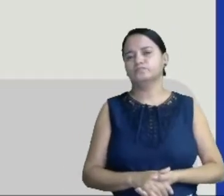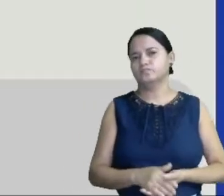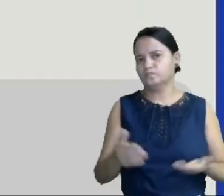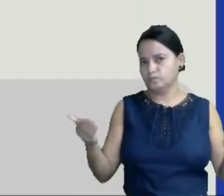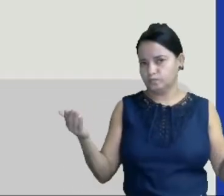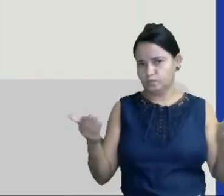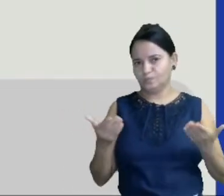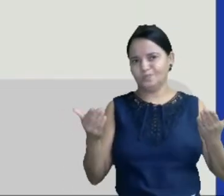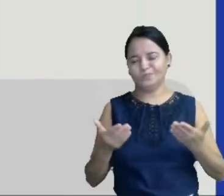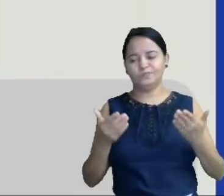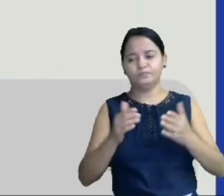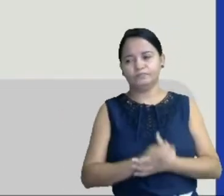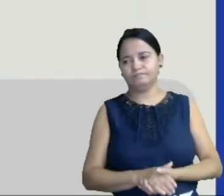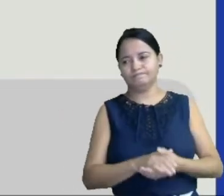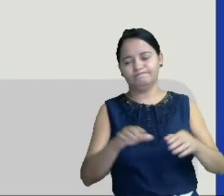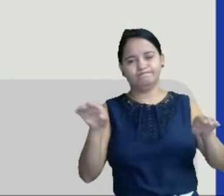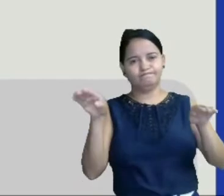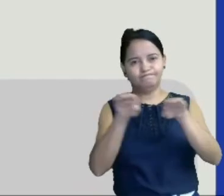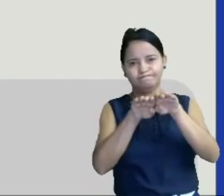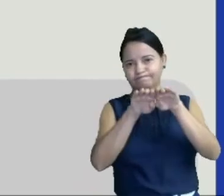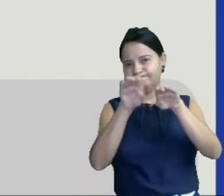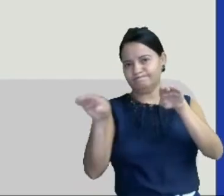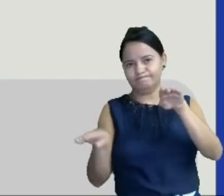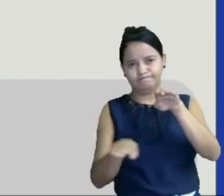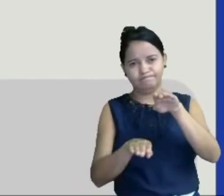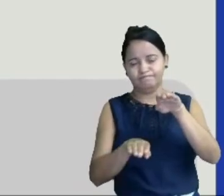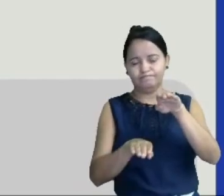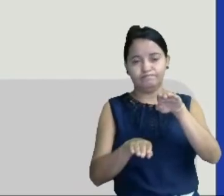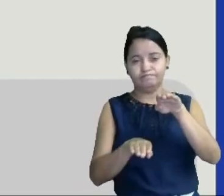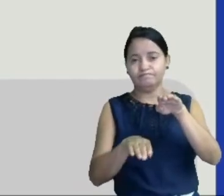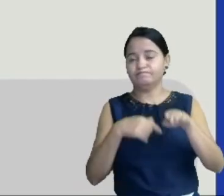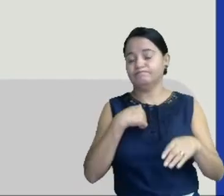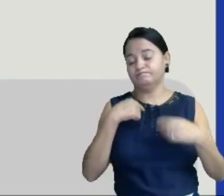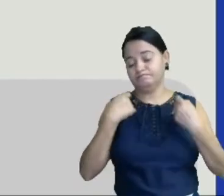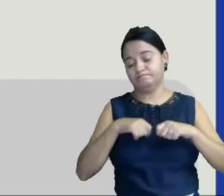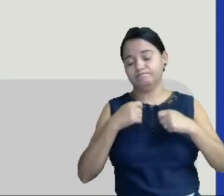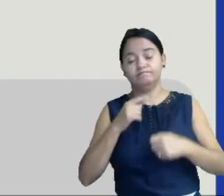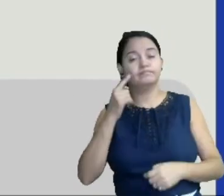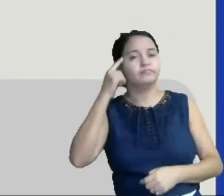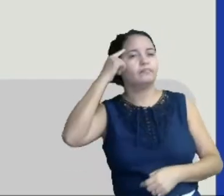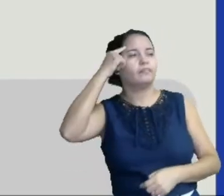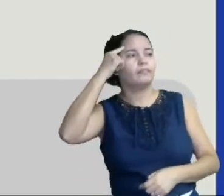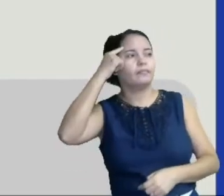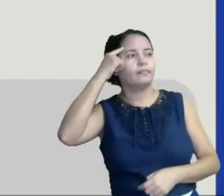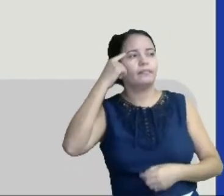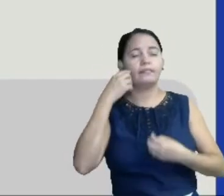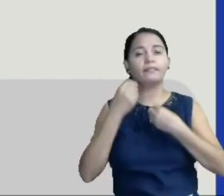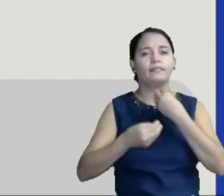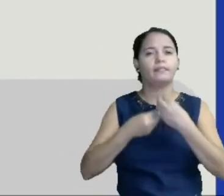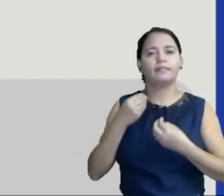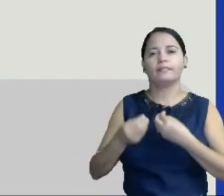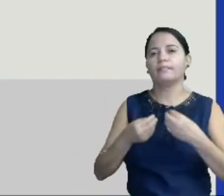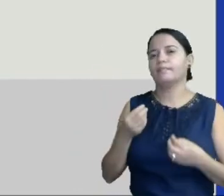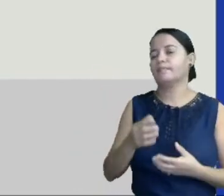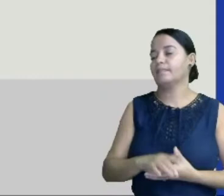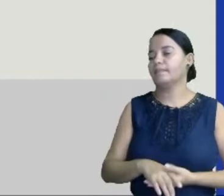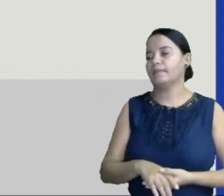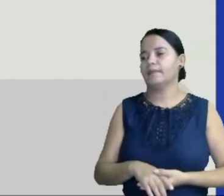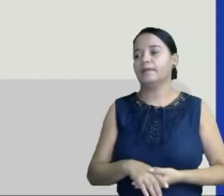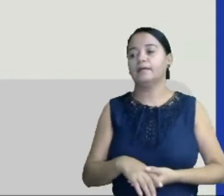a desigualdade Para que ocorra a desigualdade né eu preciso pensar em algumas sentenças matemáticas